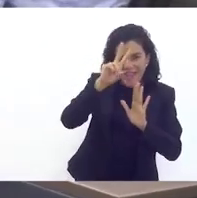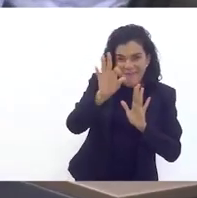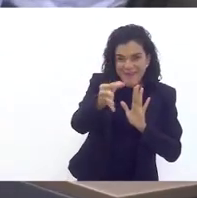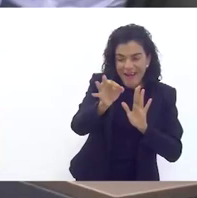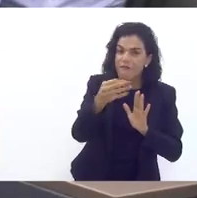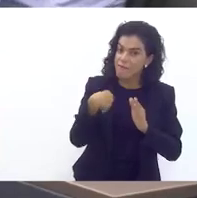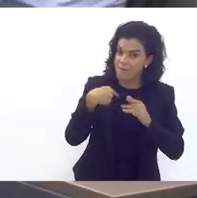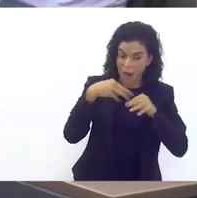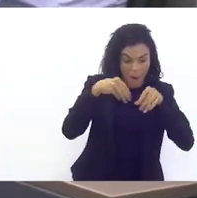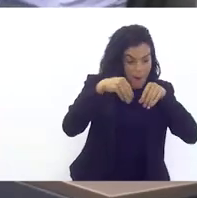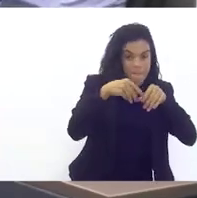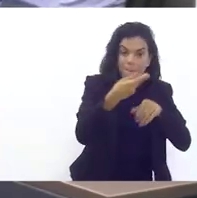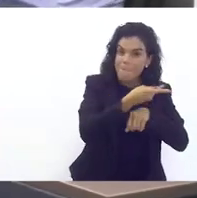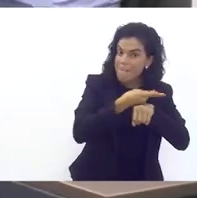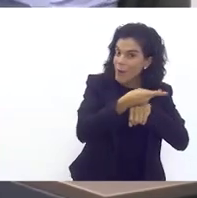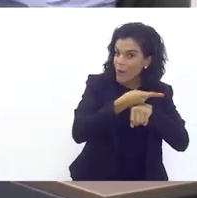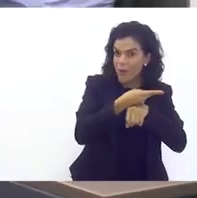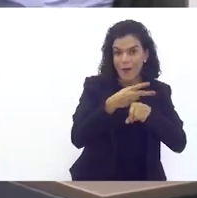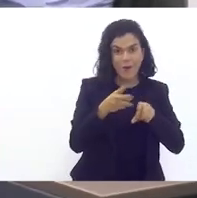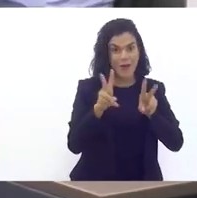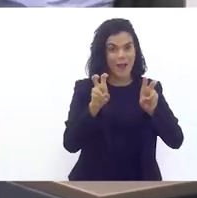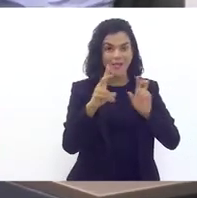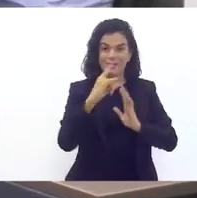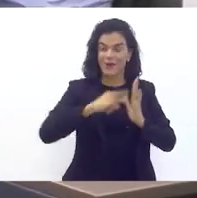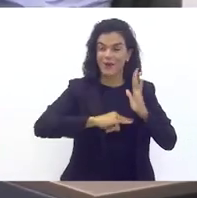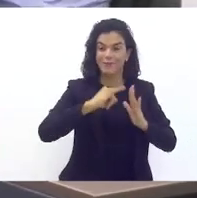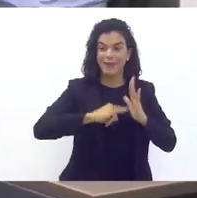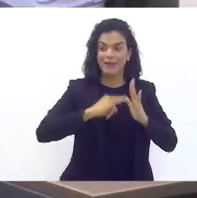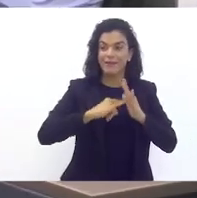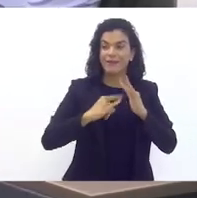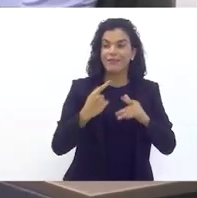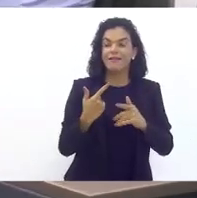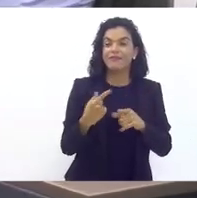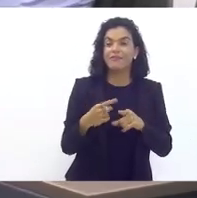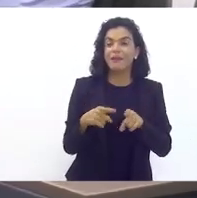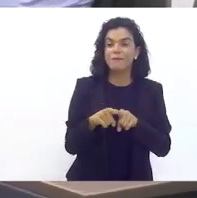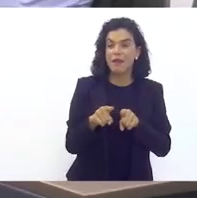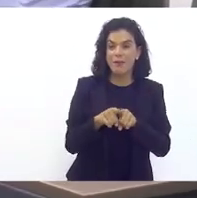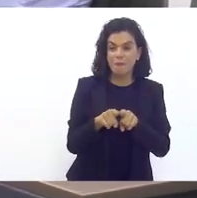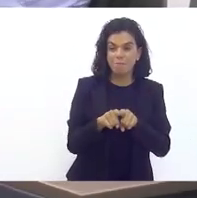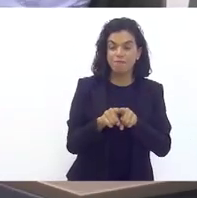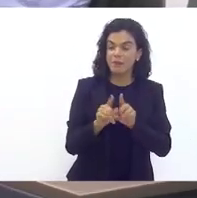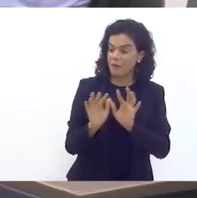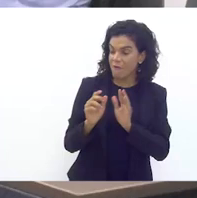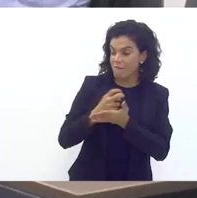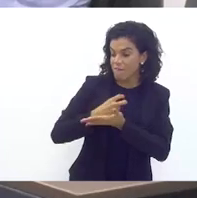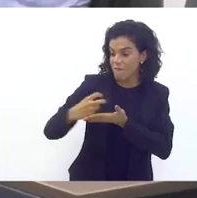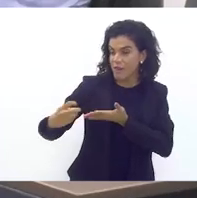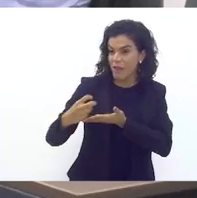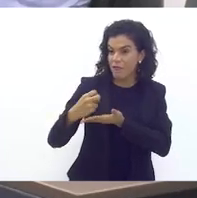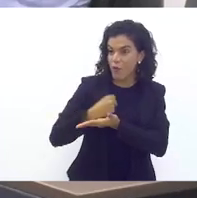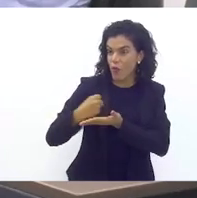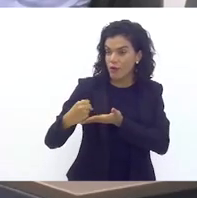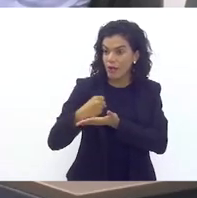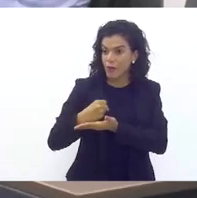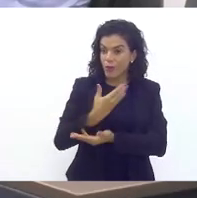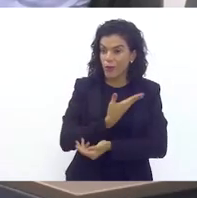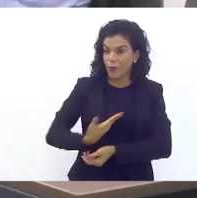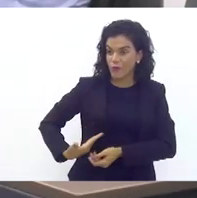até buscar isso, pedir a minha assessoria para estar atenta a isso. E terminava o vínculo com o governo do Estado